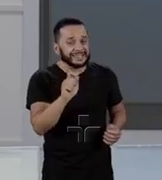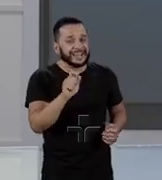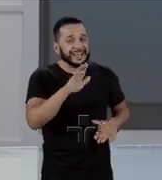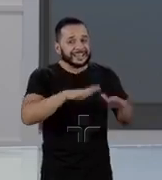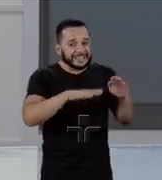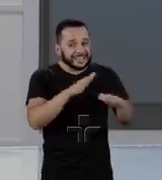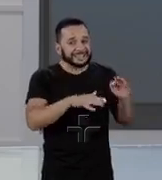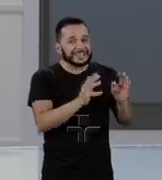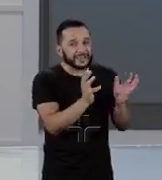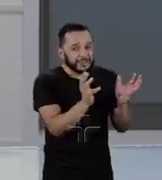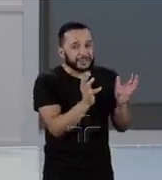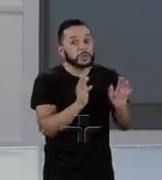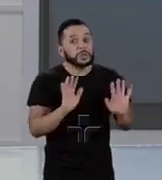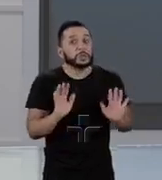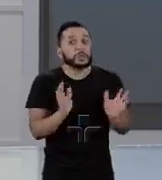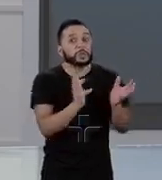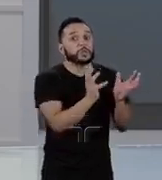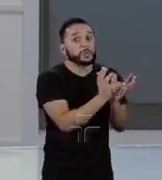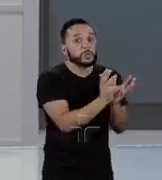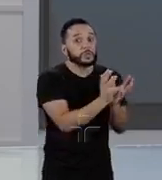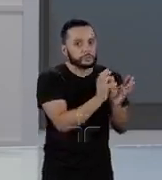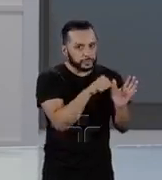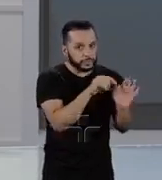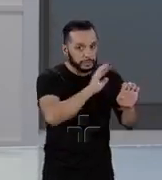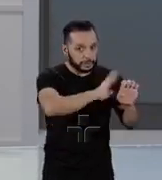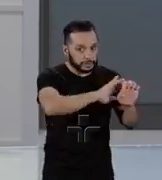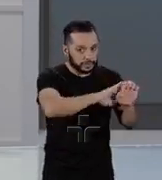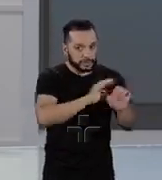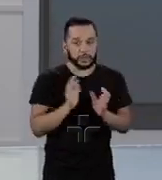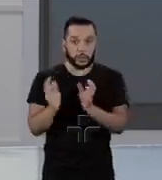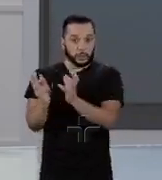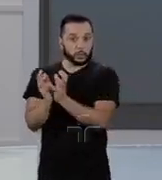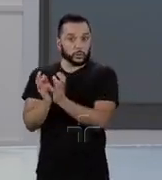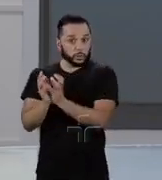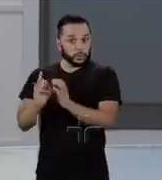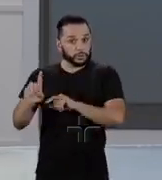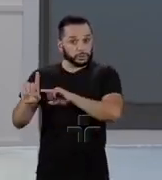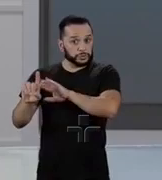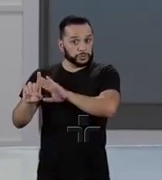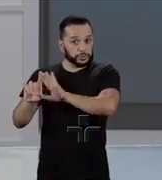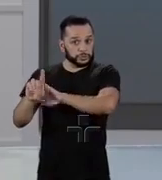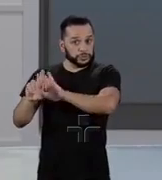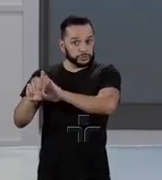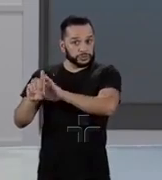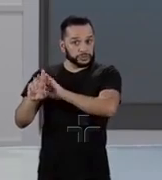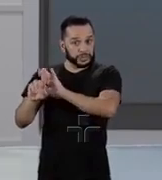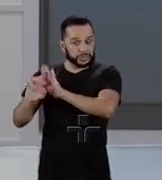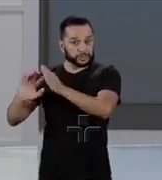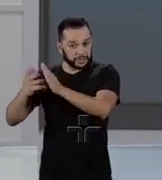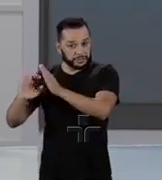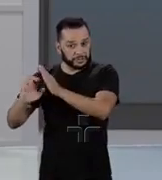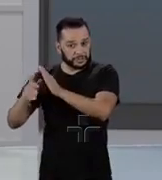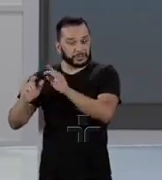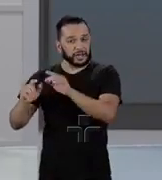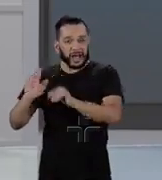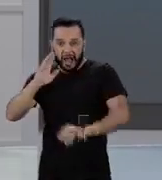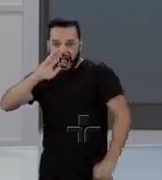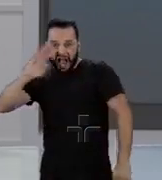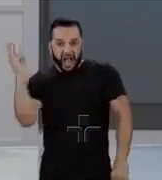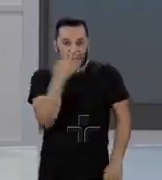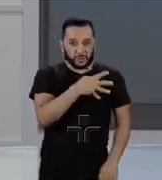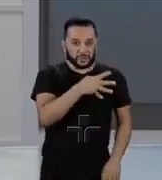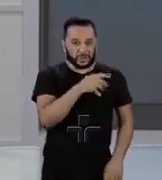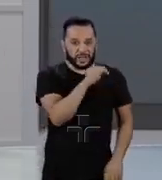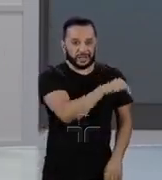grupos mais à direita e do espectro de extrema direita acusar a esquerda e trazer isso à tona